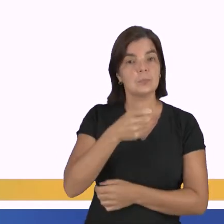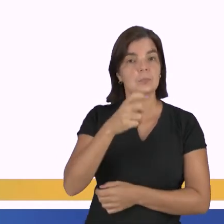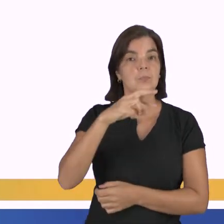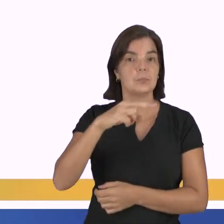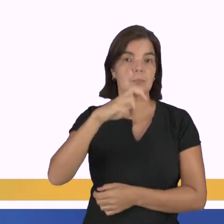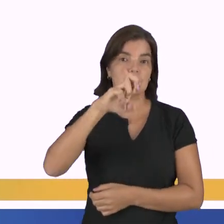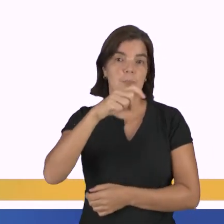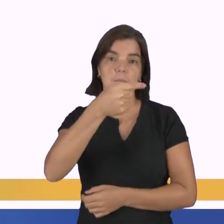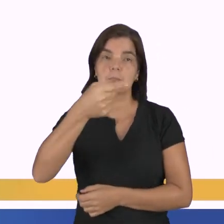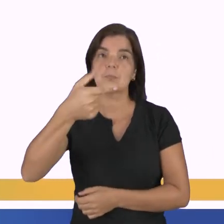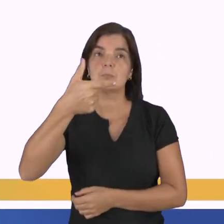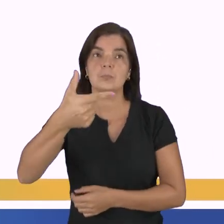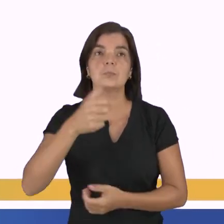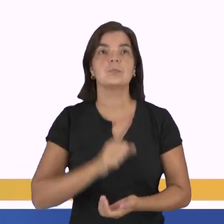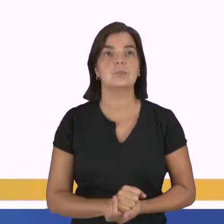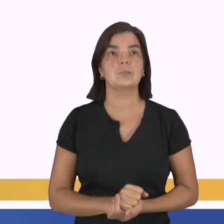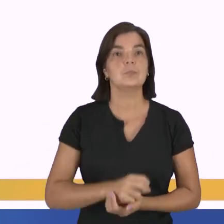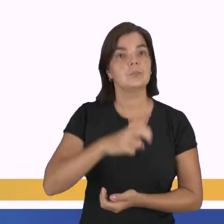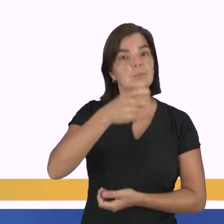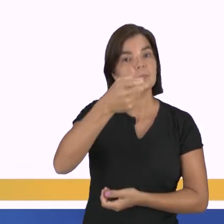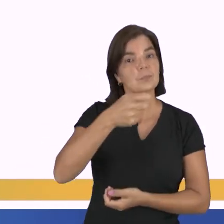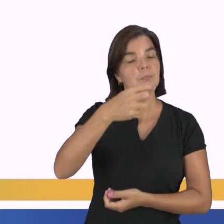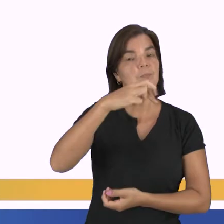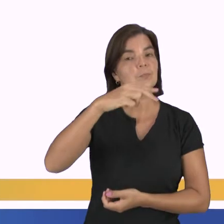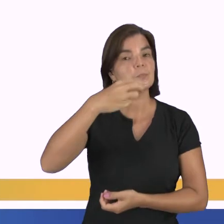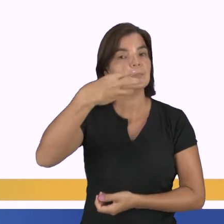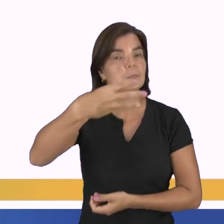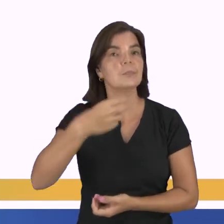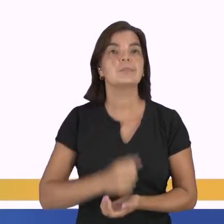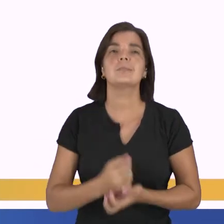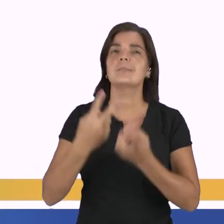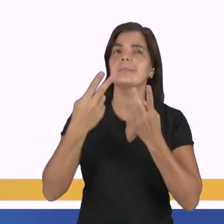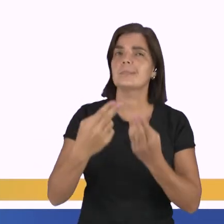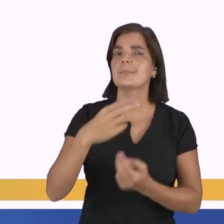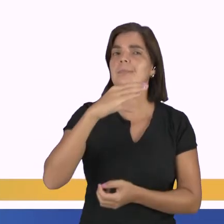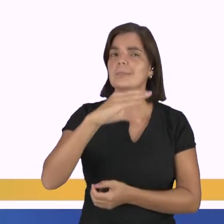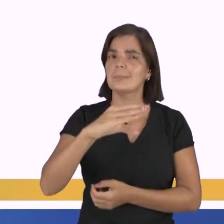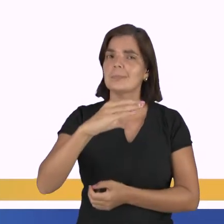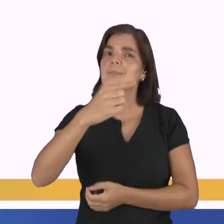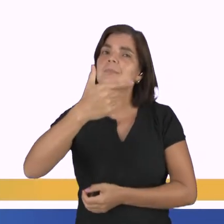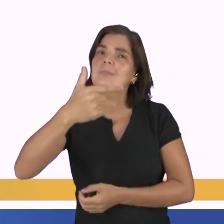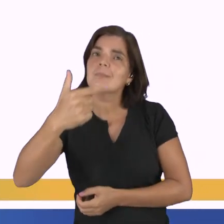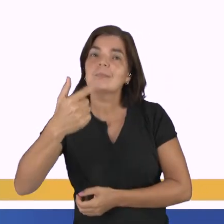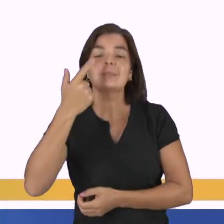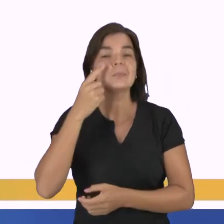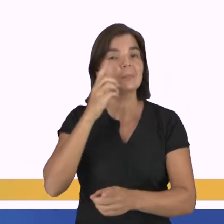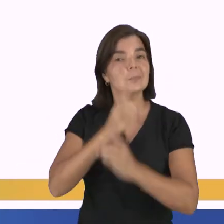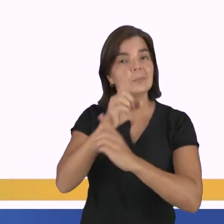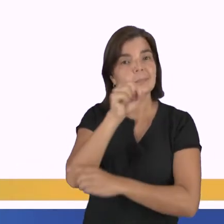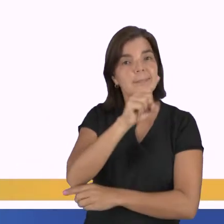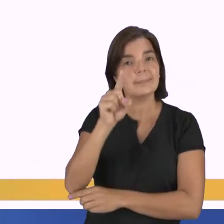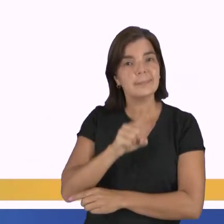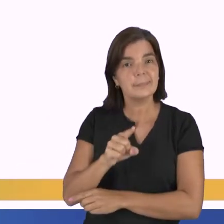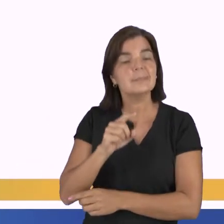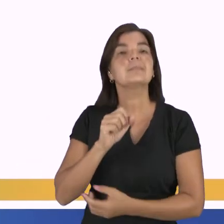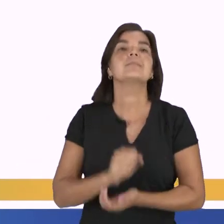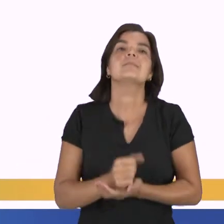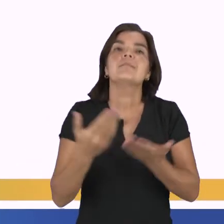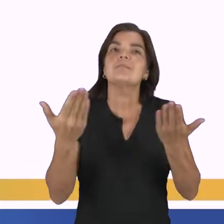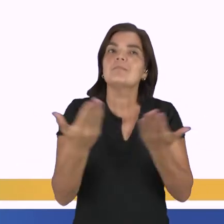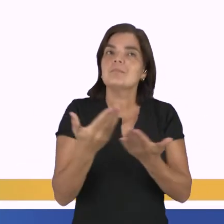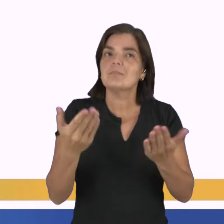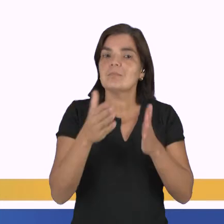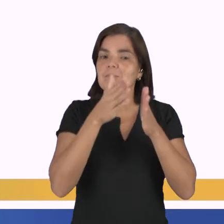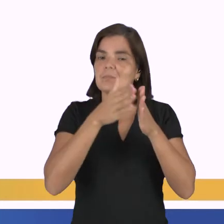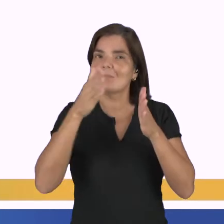x encontramos que x = 3 a mesma coisa o elemento c22 porque nós queremos encontrar o z Então vamos pegar agora